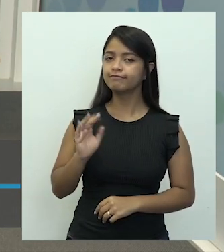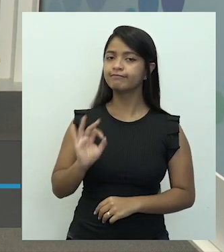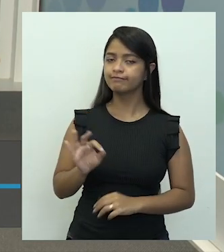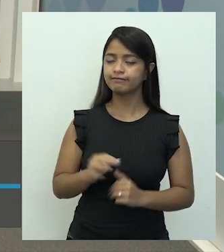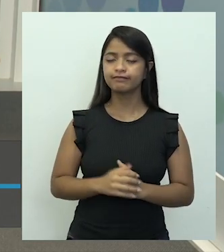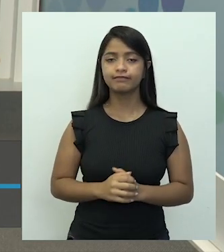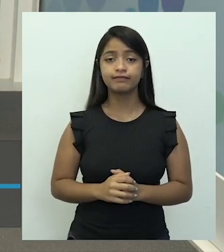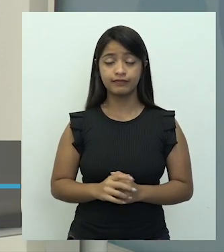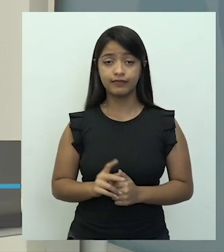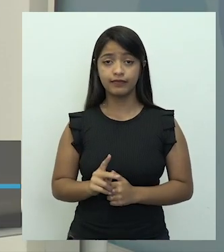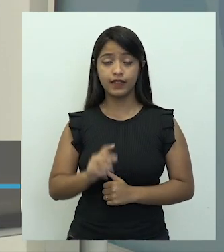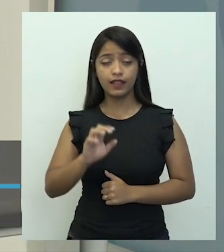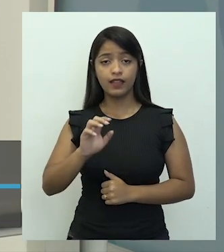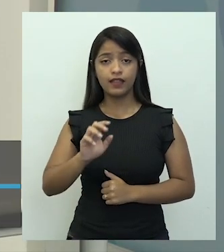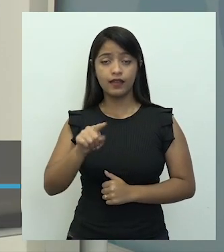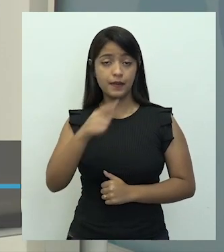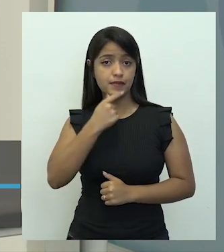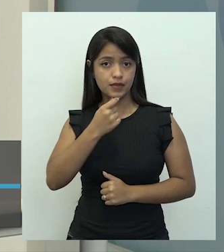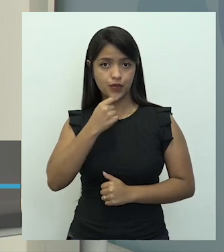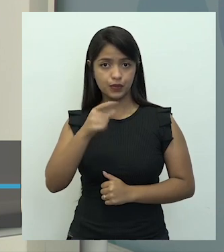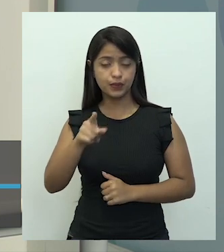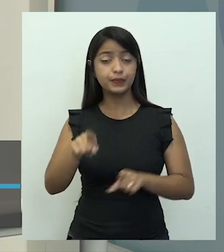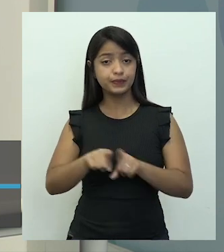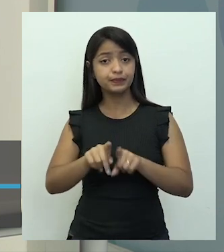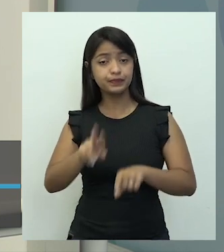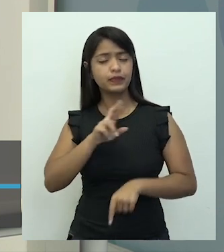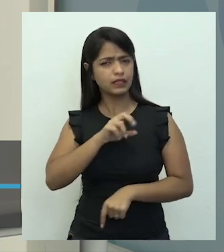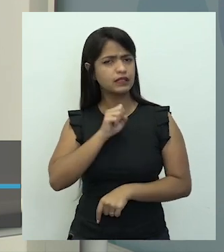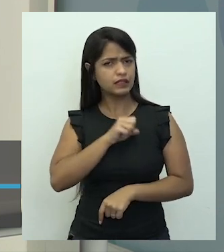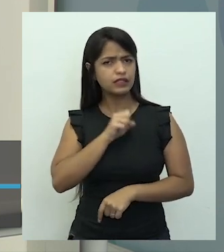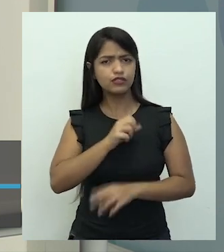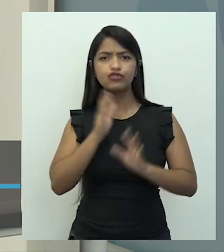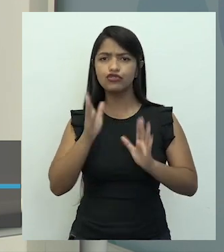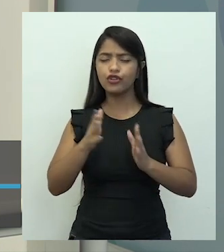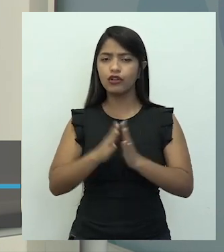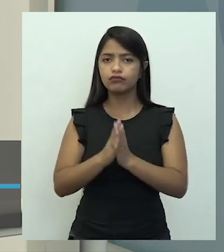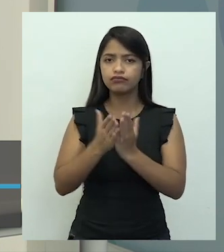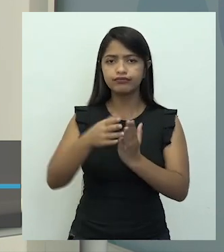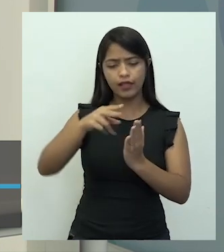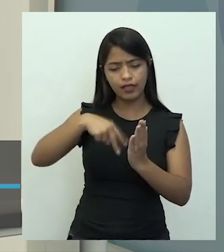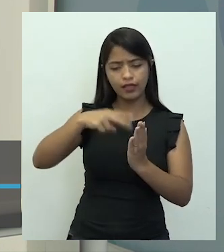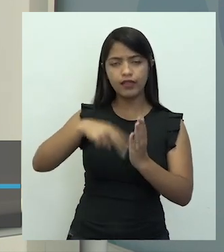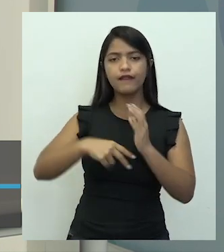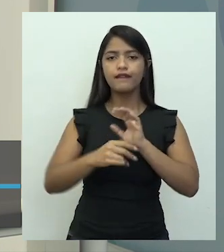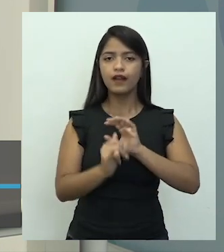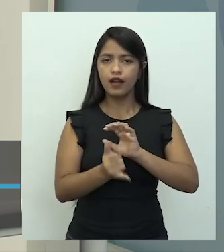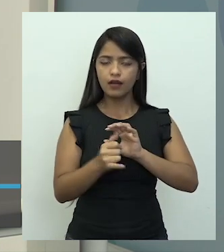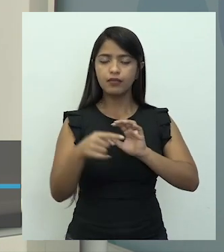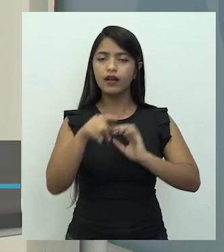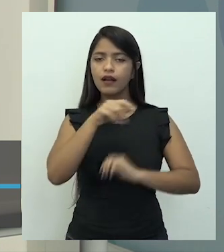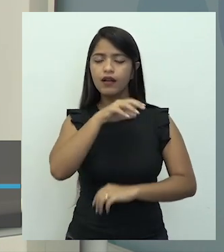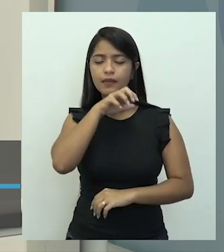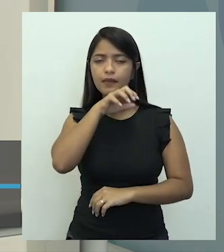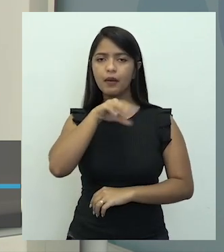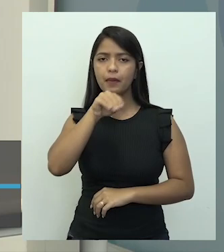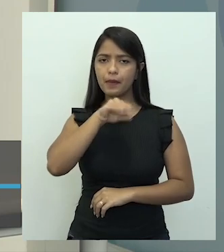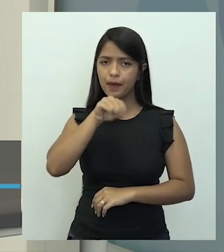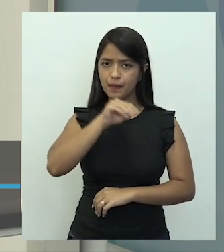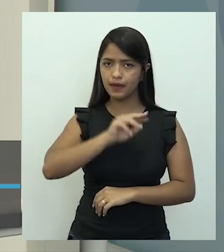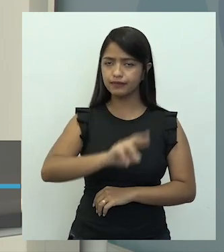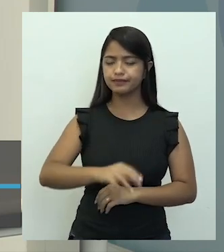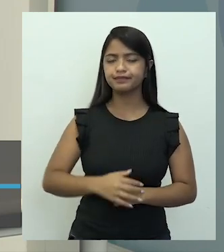Kenzo também falou, sim, que ele já viu uma fábula. Que os animais falam, isso para a segunda. E para a terceira,